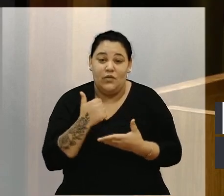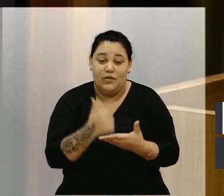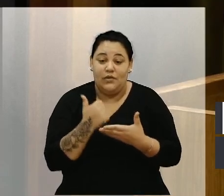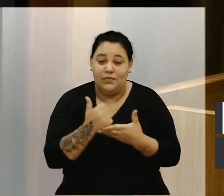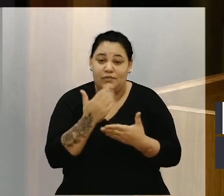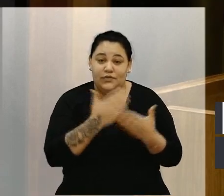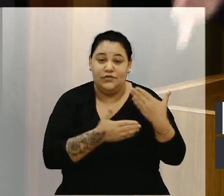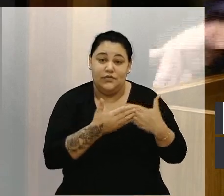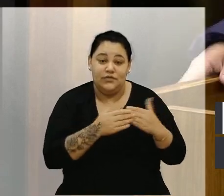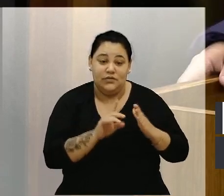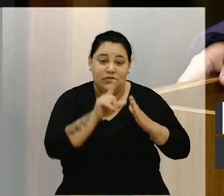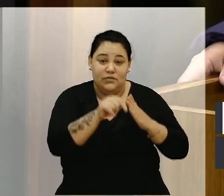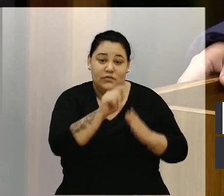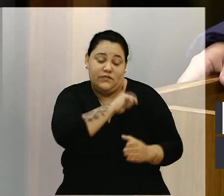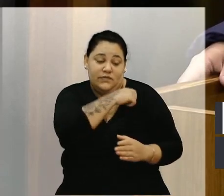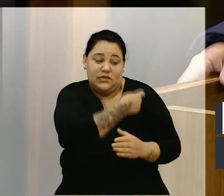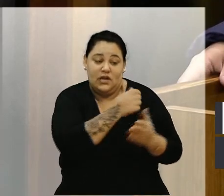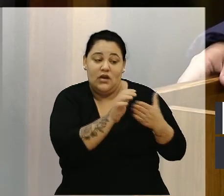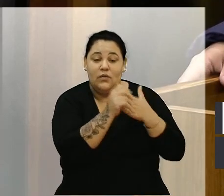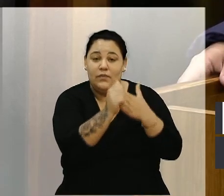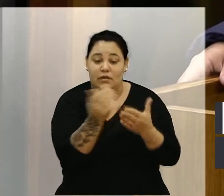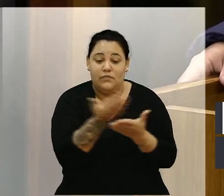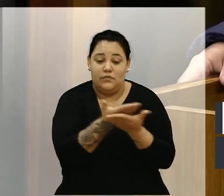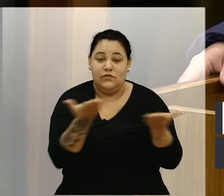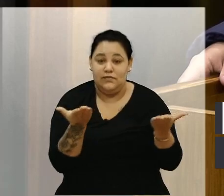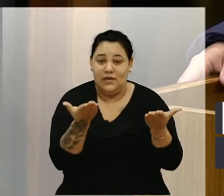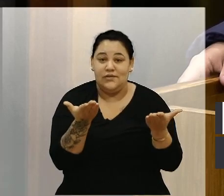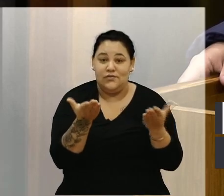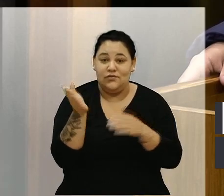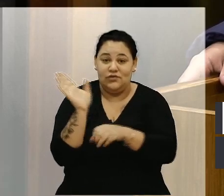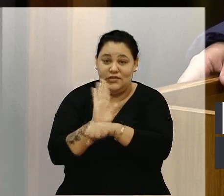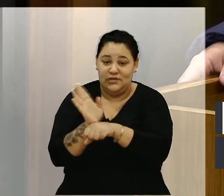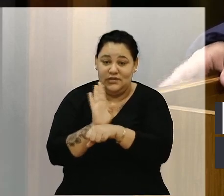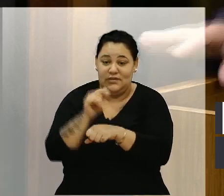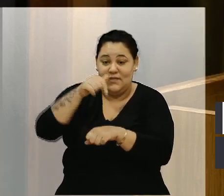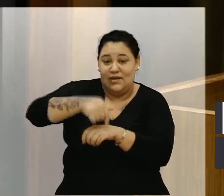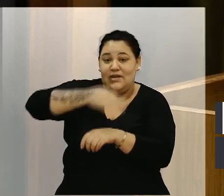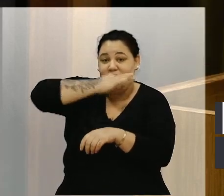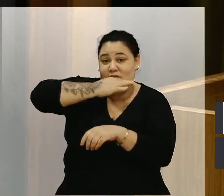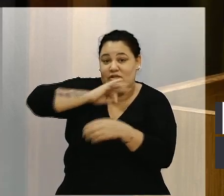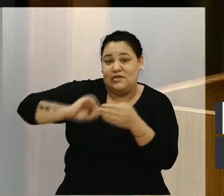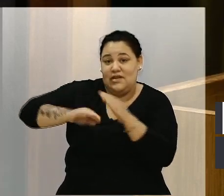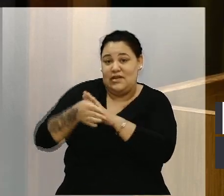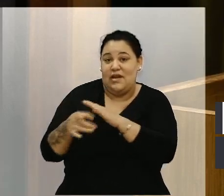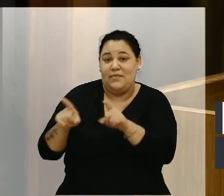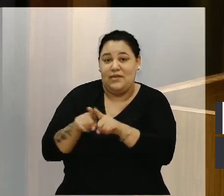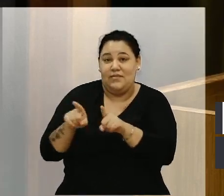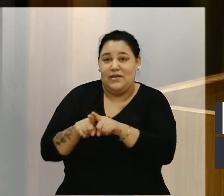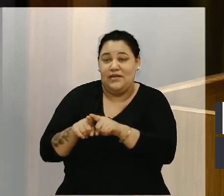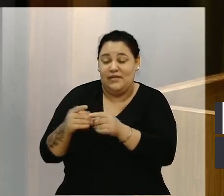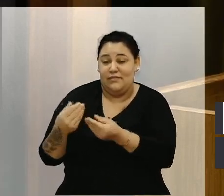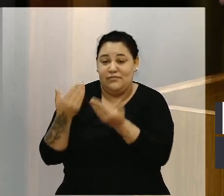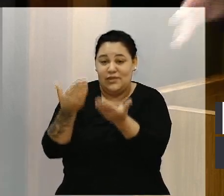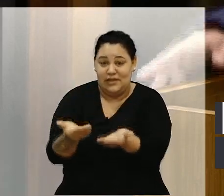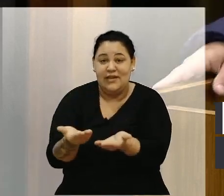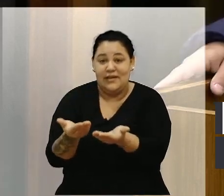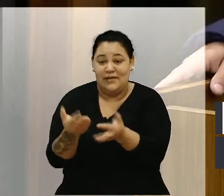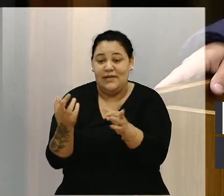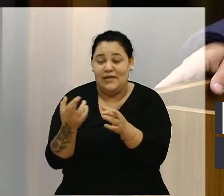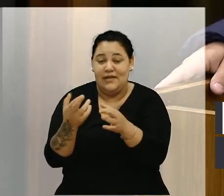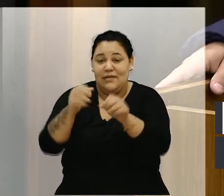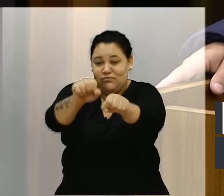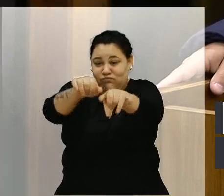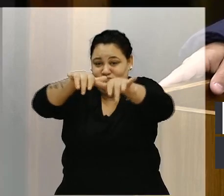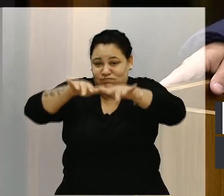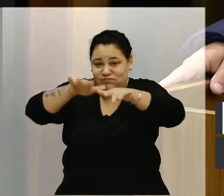fiscalizar para que os espaços de cinema em Caxias se adaptem e ofertem sessões